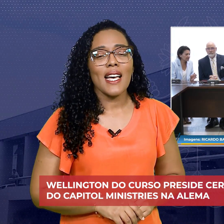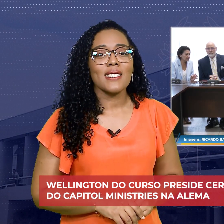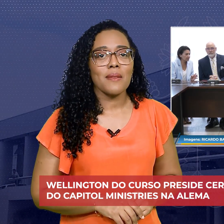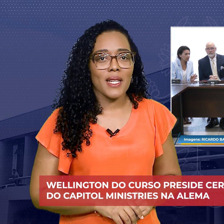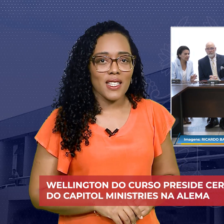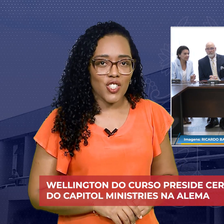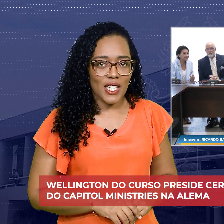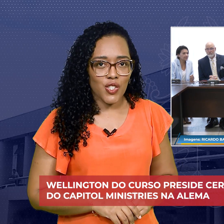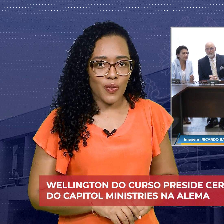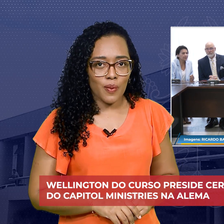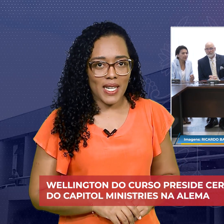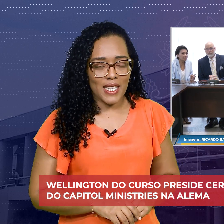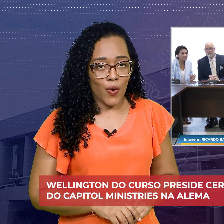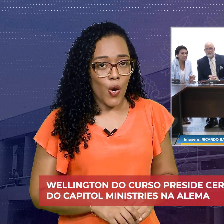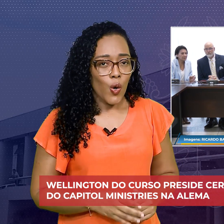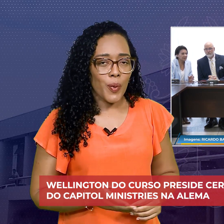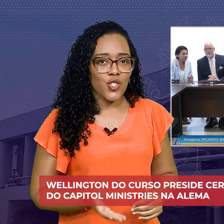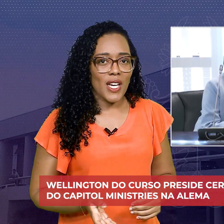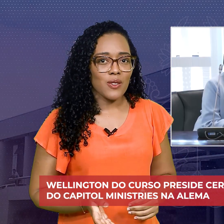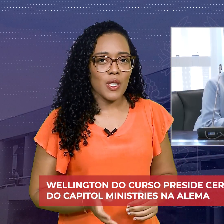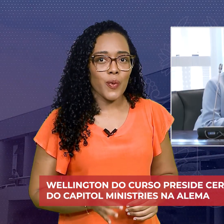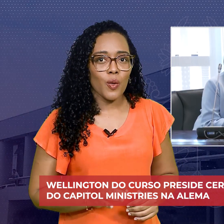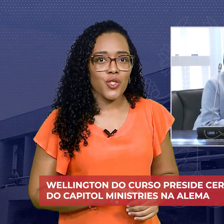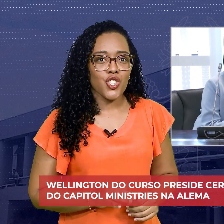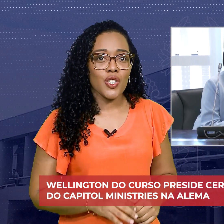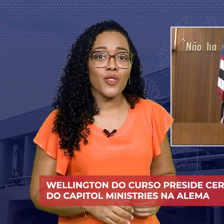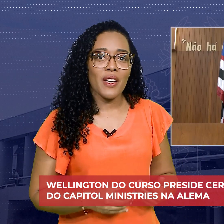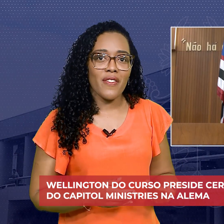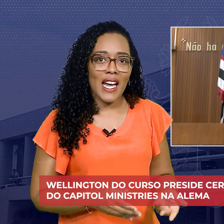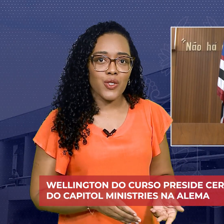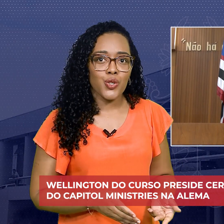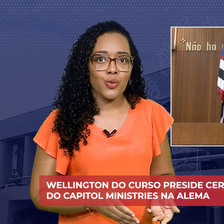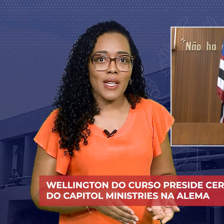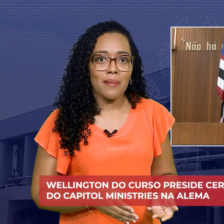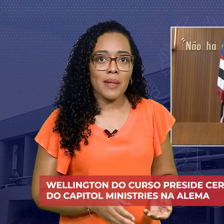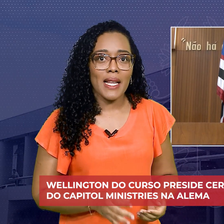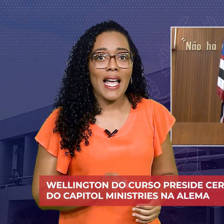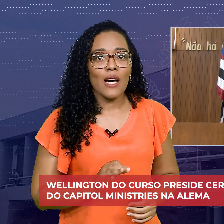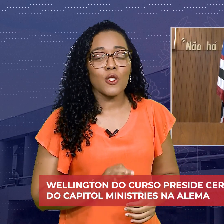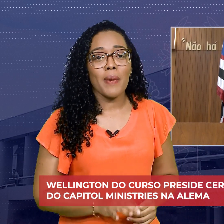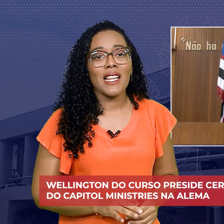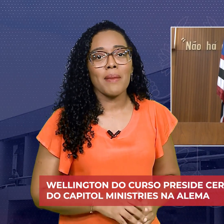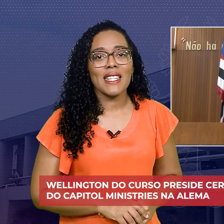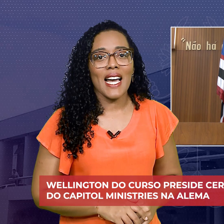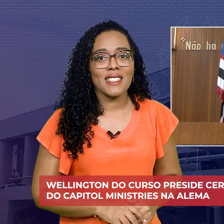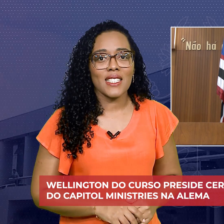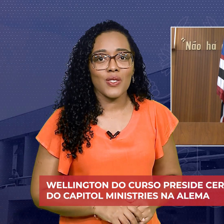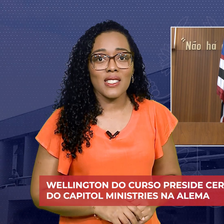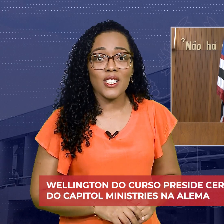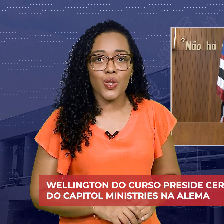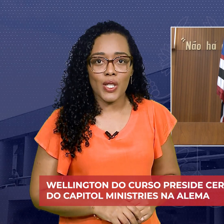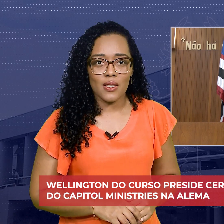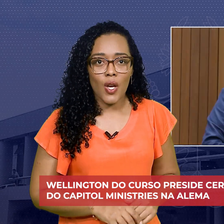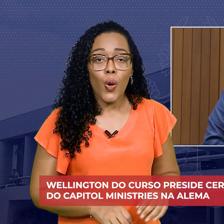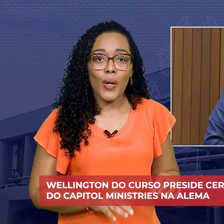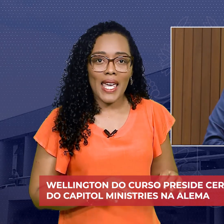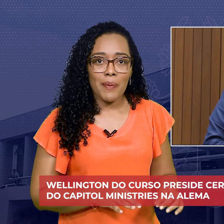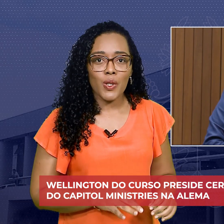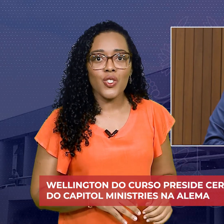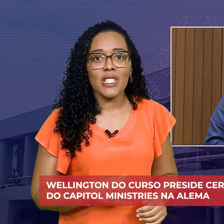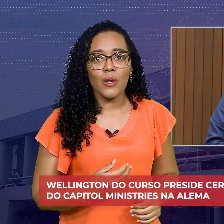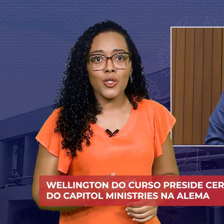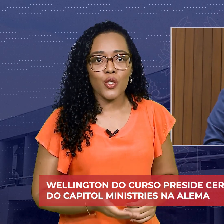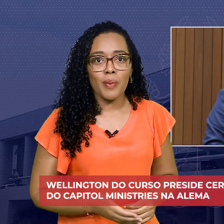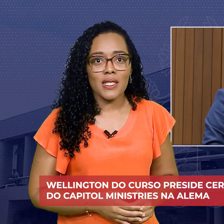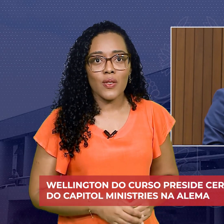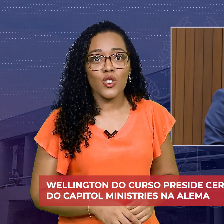comissões da Assembleia Legislativa do Maranhão. O projeto tem por objetivo levar o estudo da Bíblia aos parlamentares e seus assessores. O